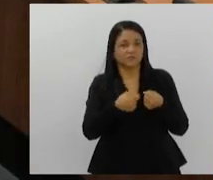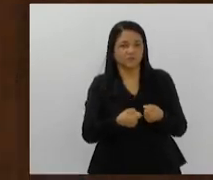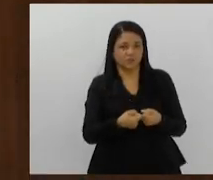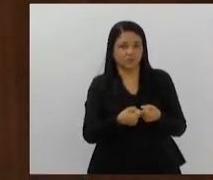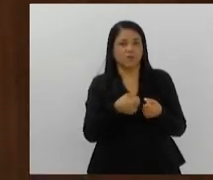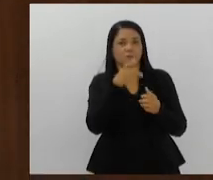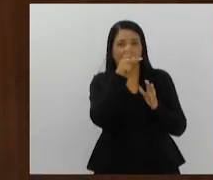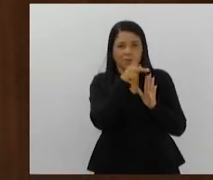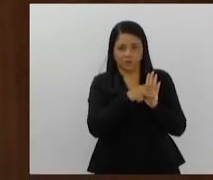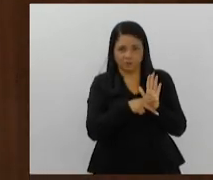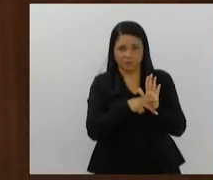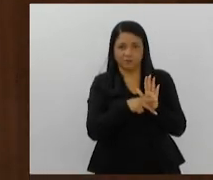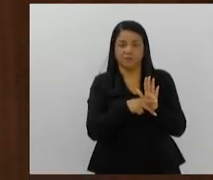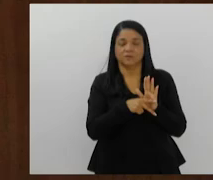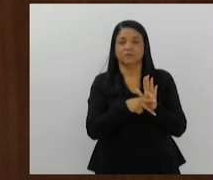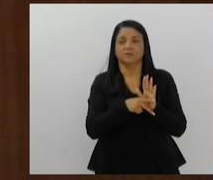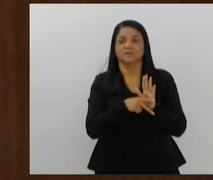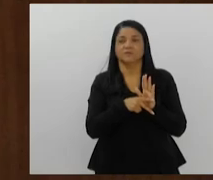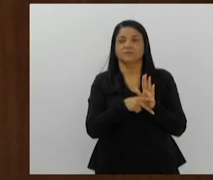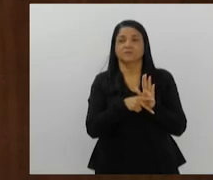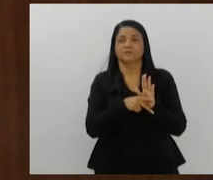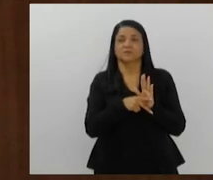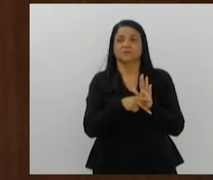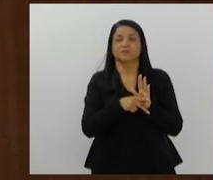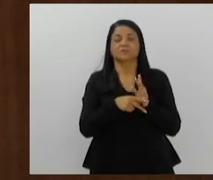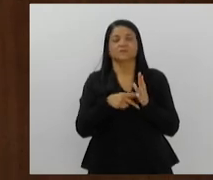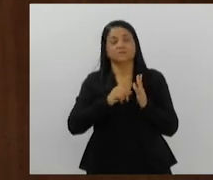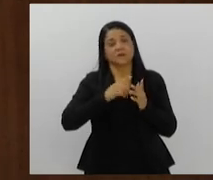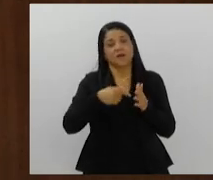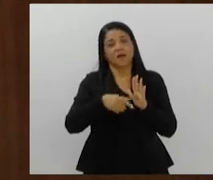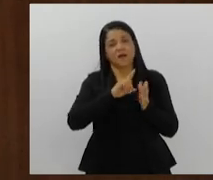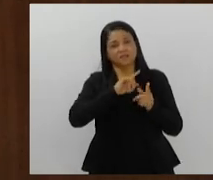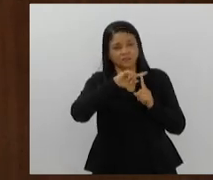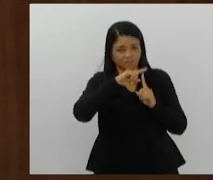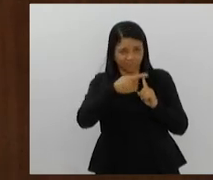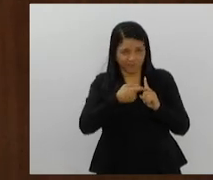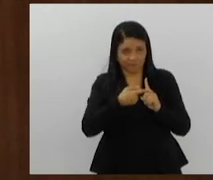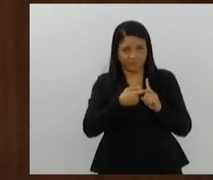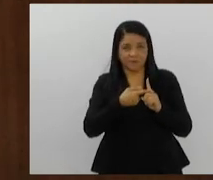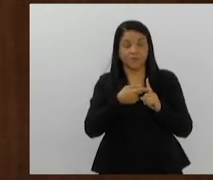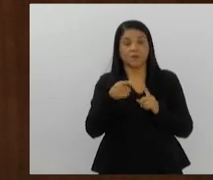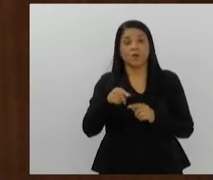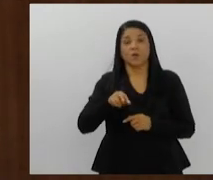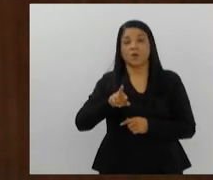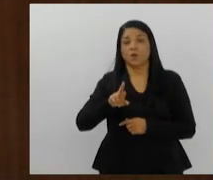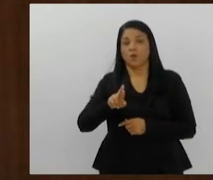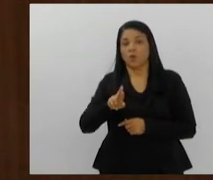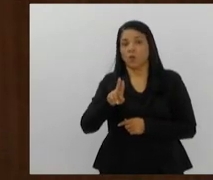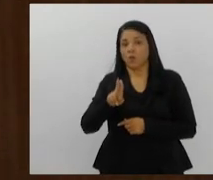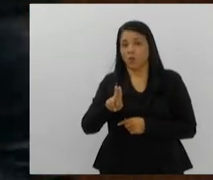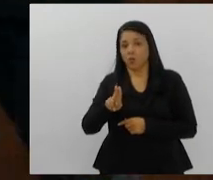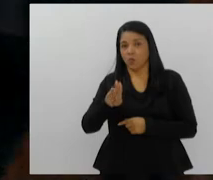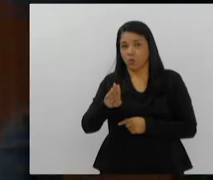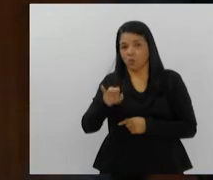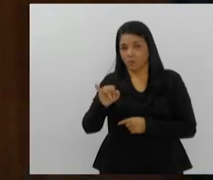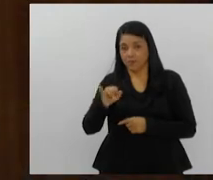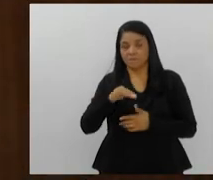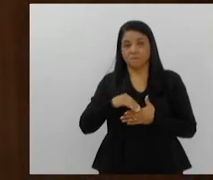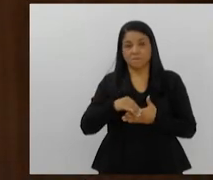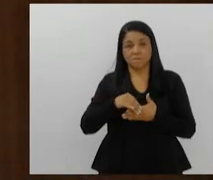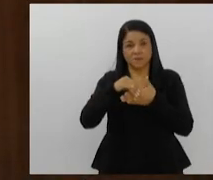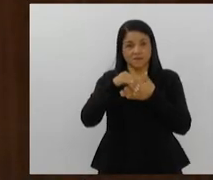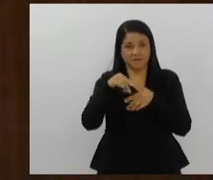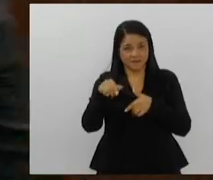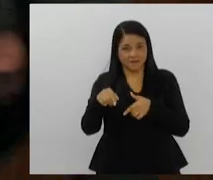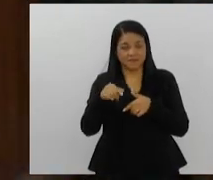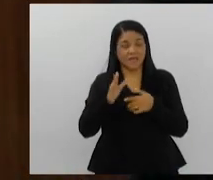trazida para a pauta antes da gestação da Rubi, mas que Rubi mostra uma militância também contribuindo